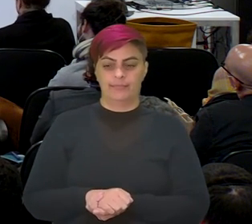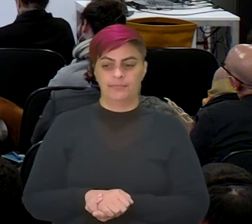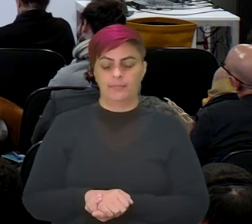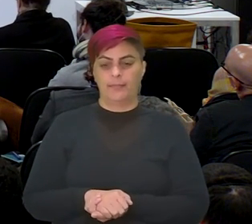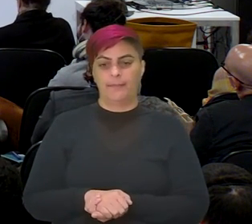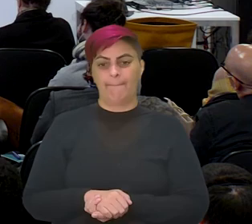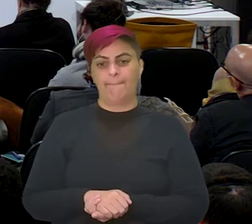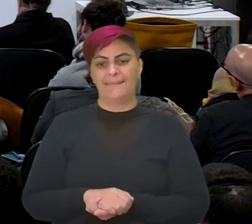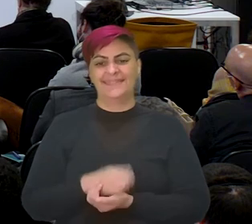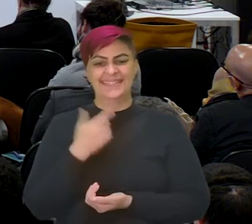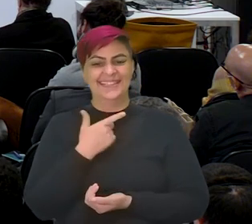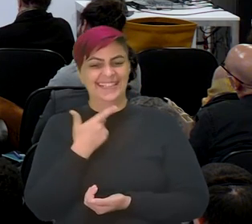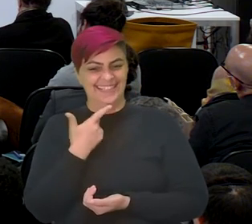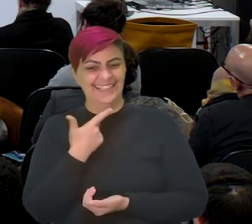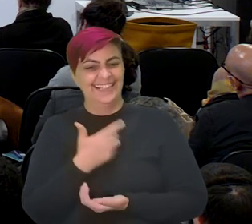Mais roubar.